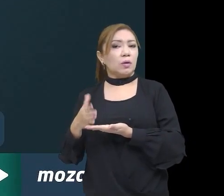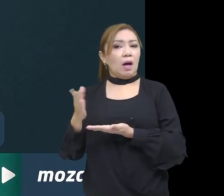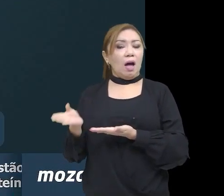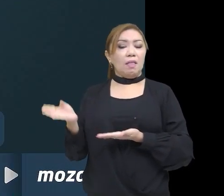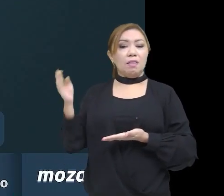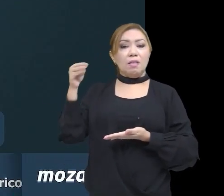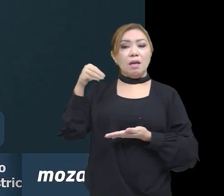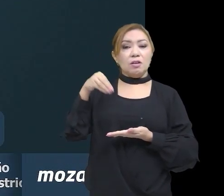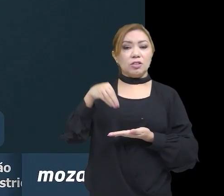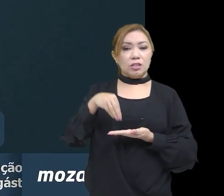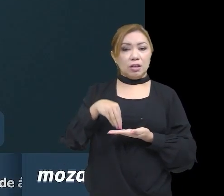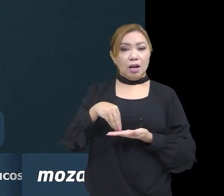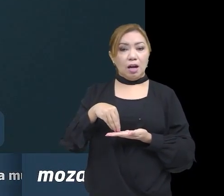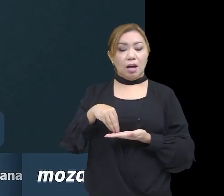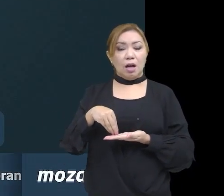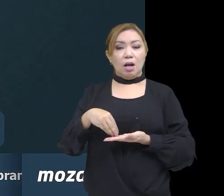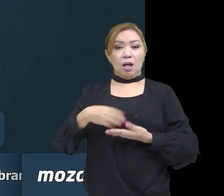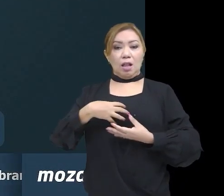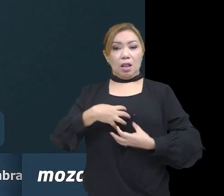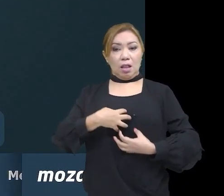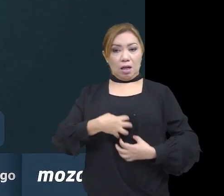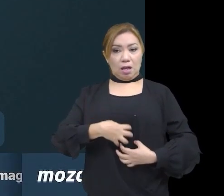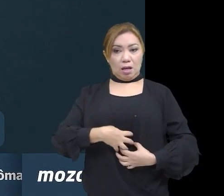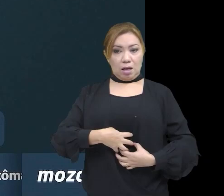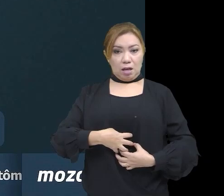chegar no sistema